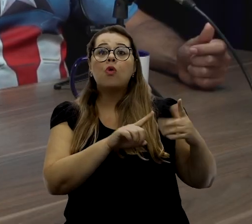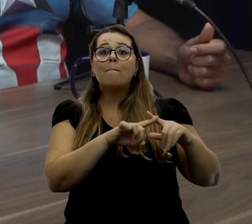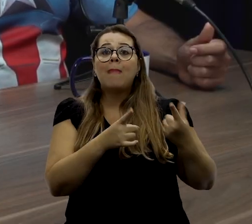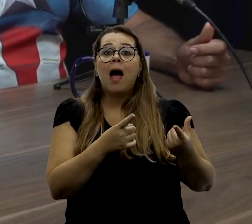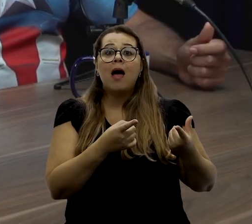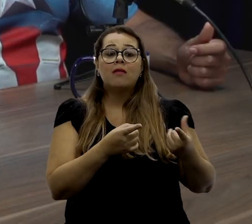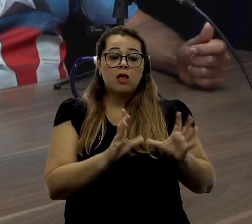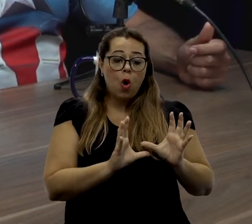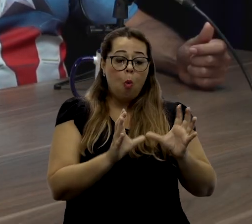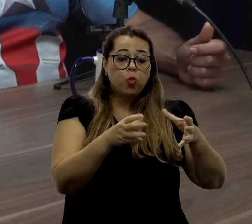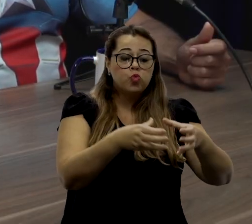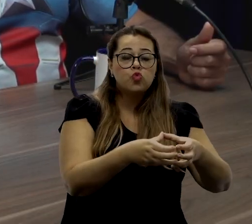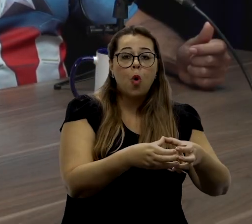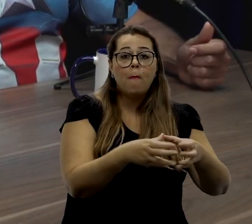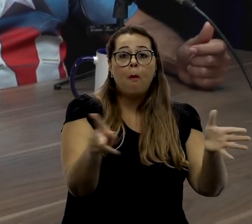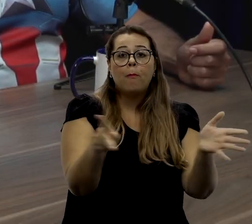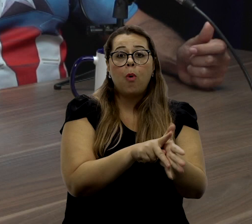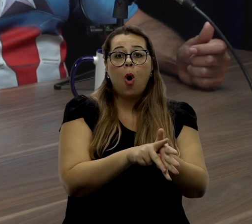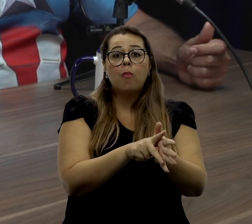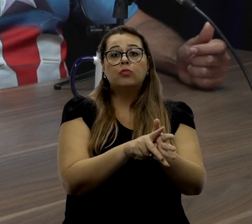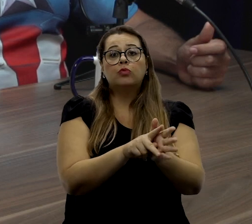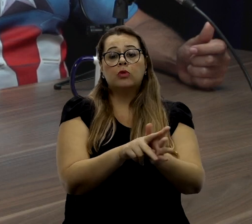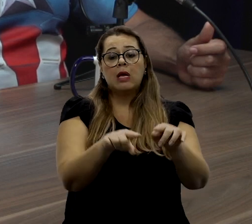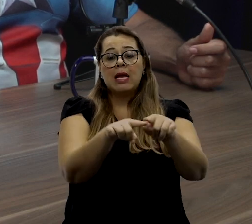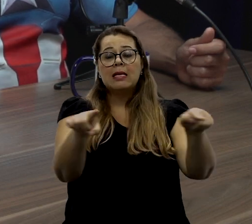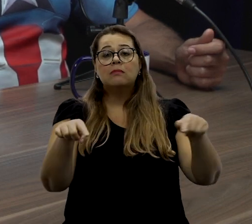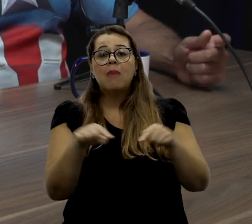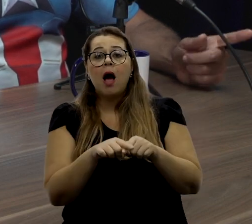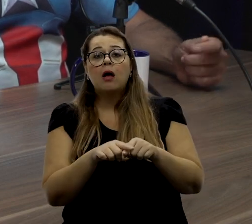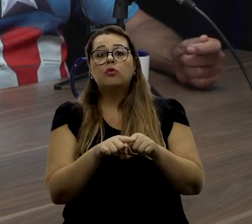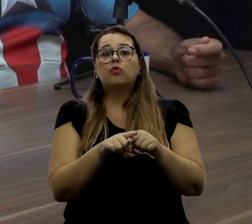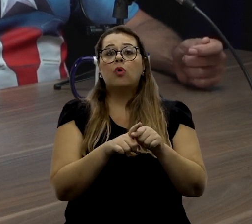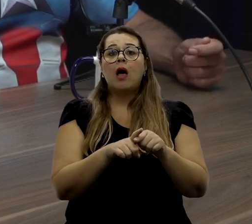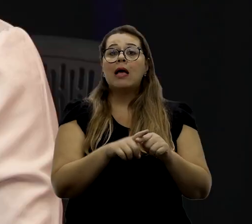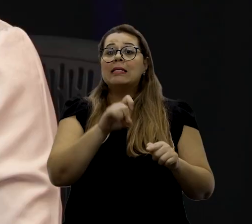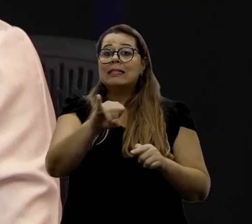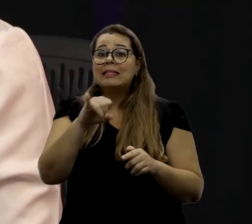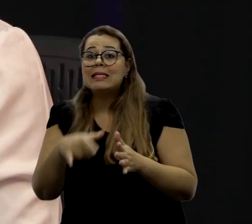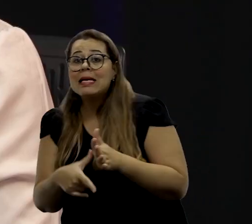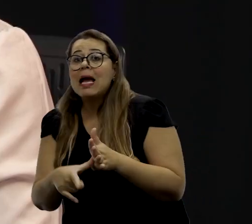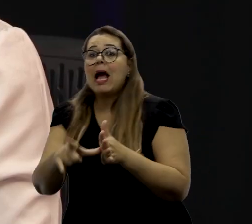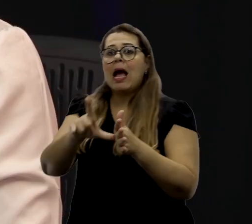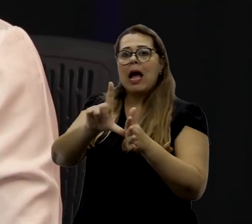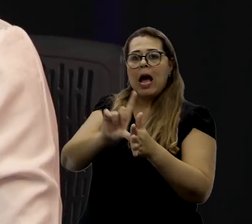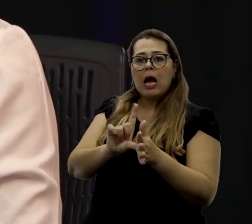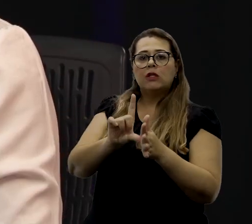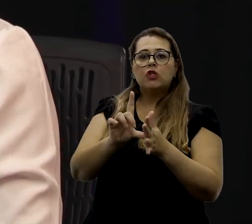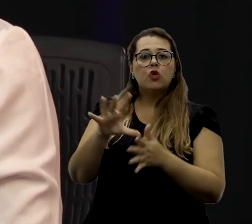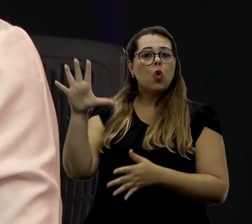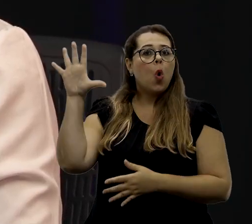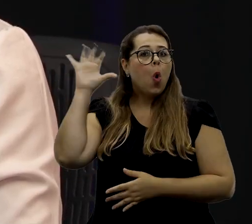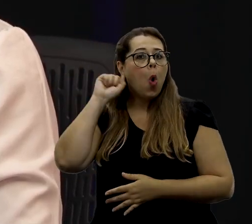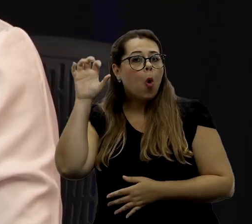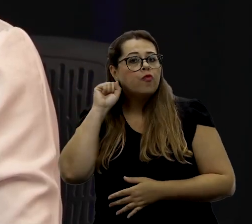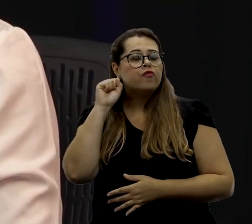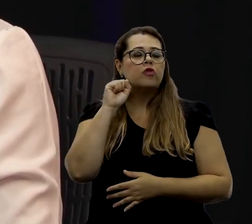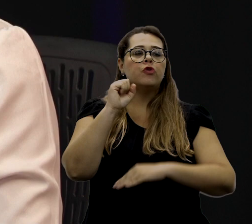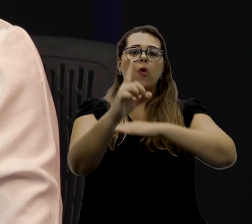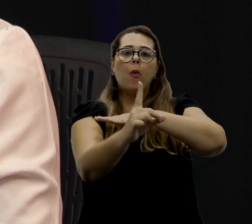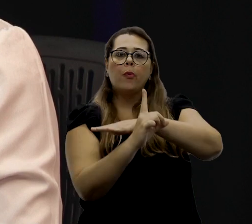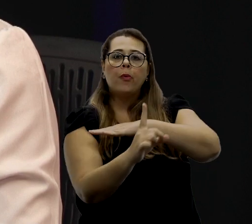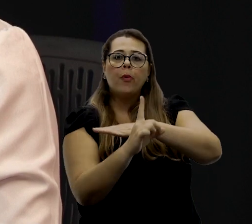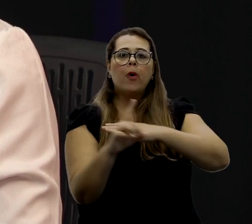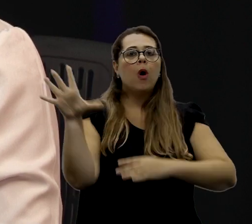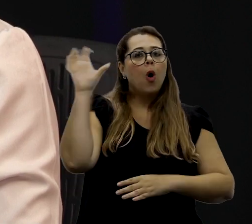conta disso, fazem parte daquele quadro clínico, né? Então, se a gente começar a ouvir primeiro, né, ter